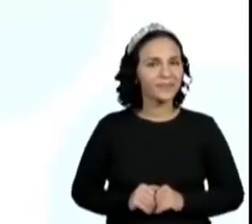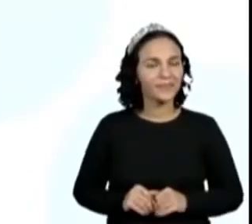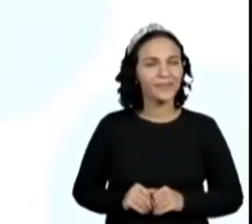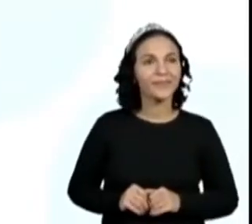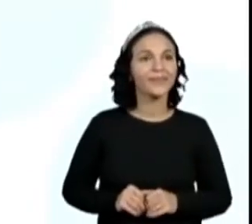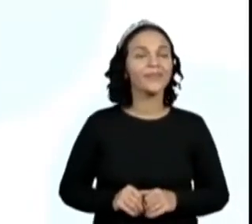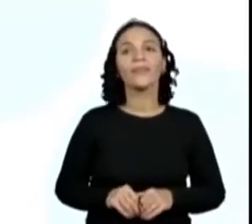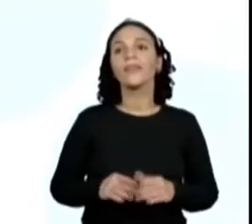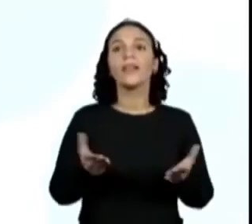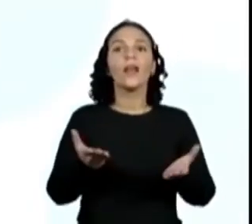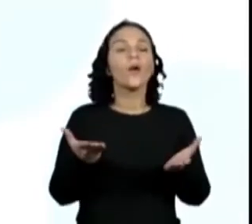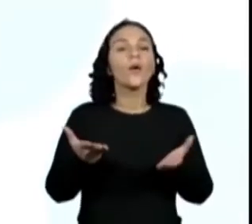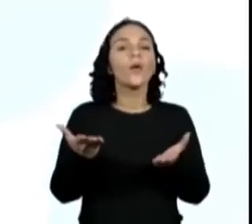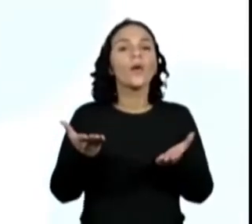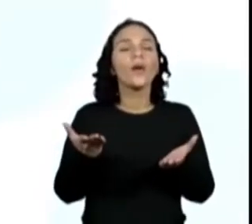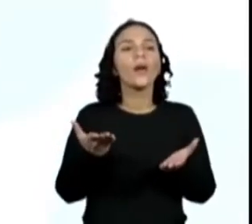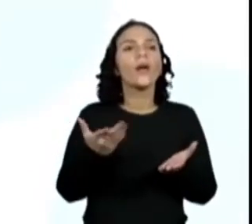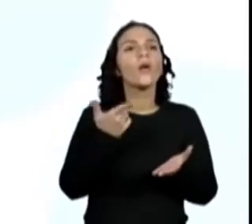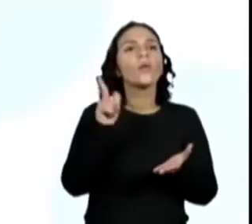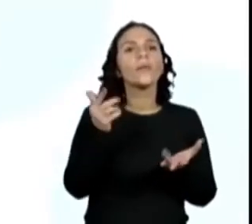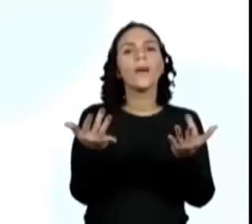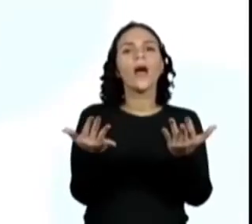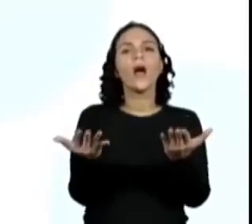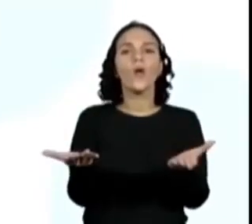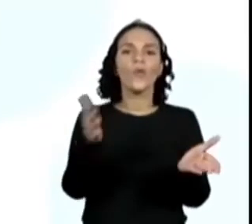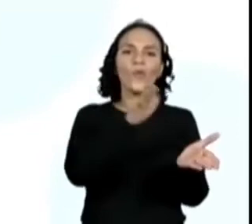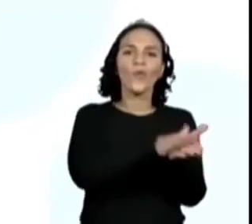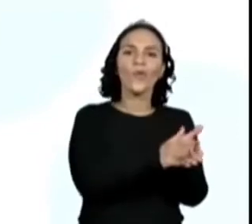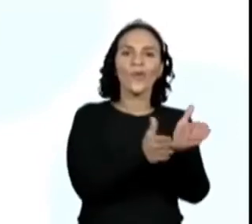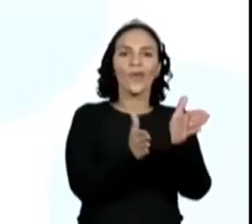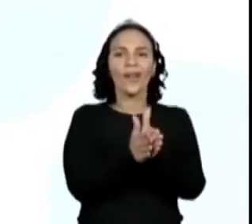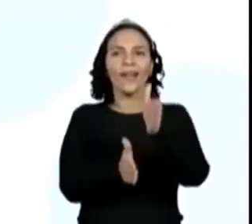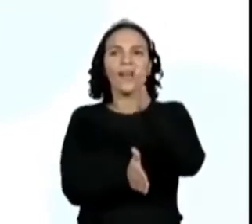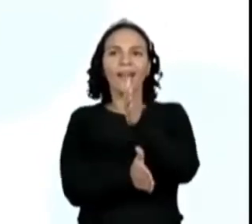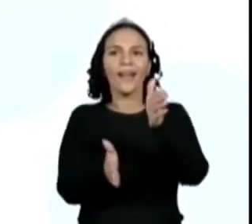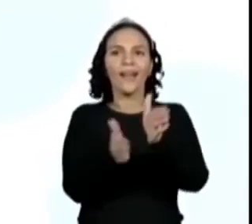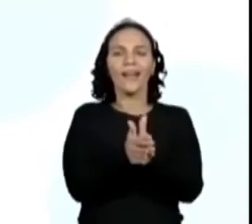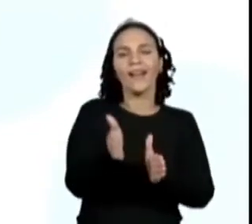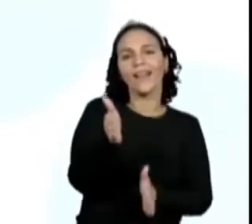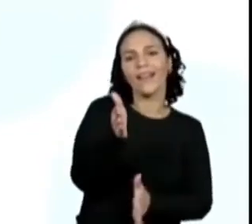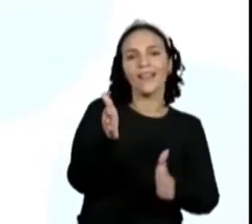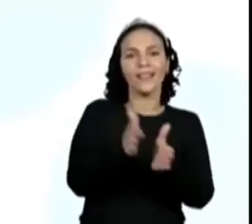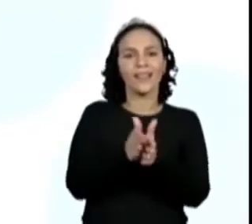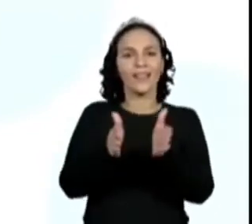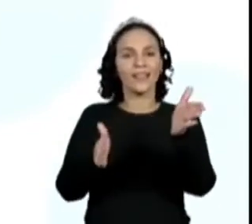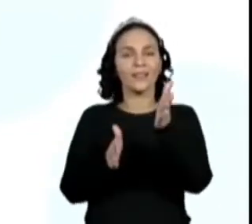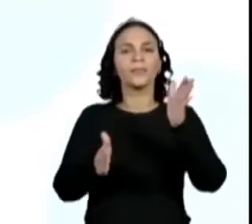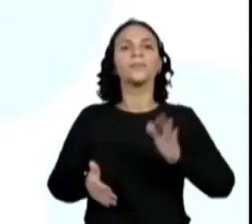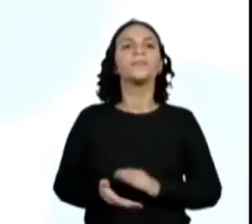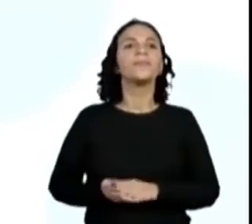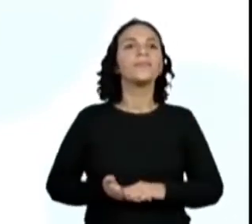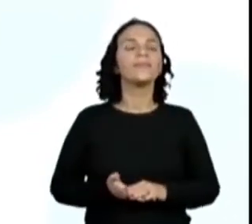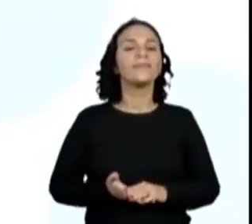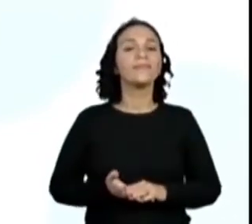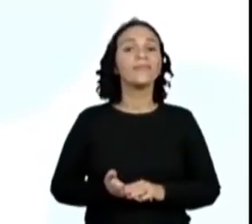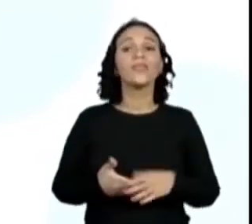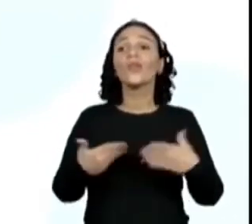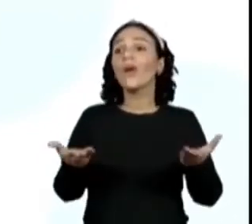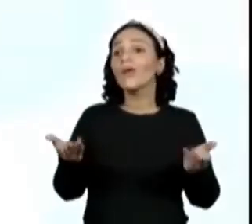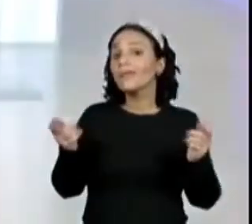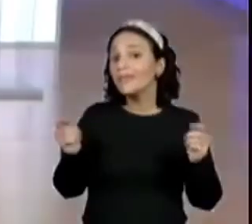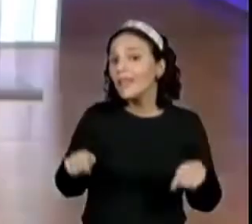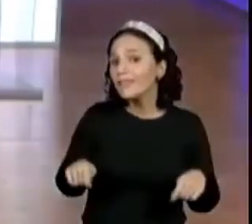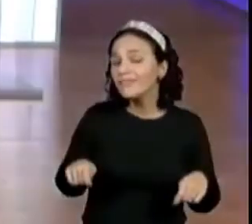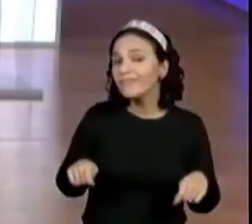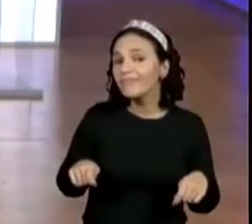Opa! Brincadeira com as mãos. E agora, em brincadeiras com as mãos? Eu Se bem que a gente conheço-